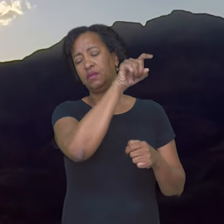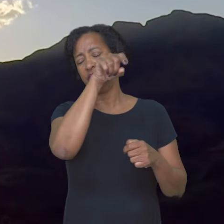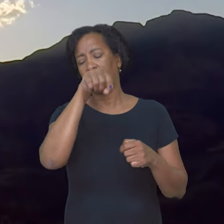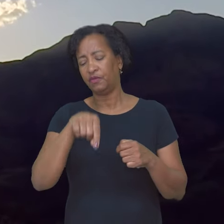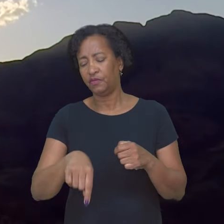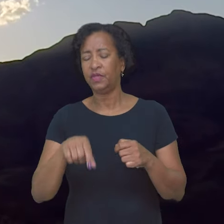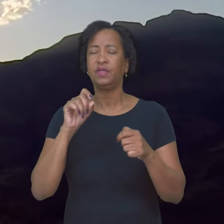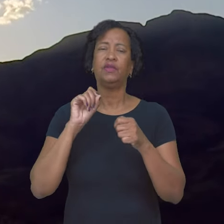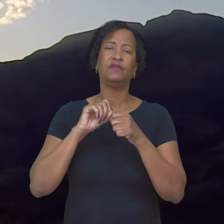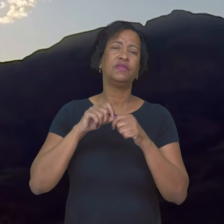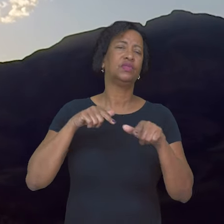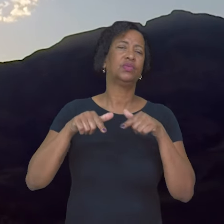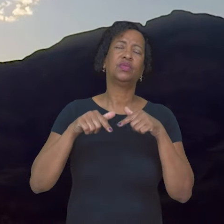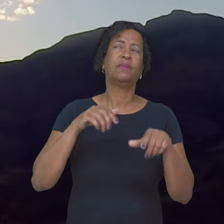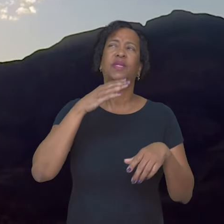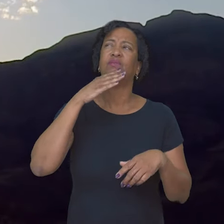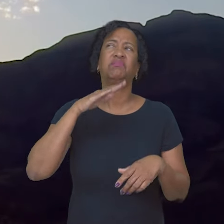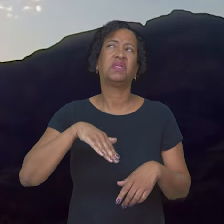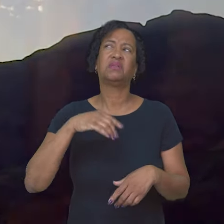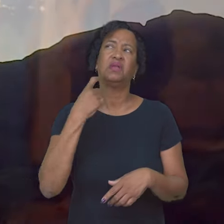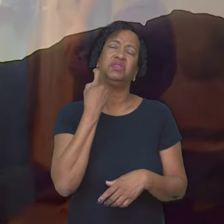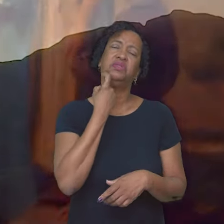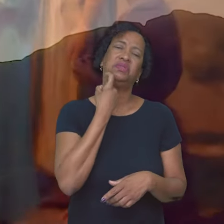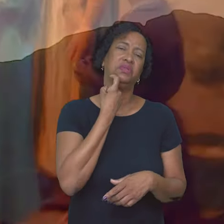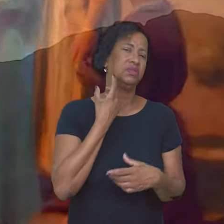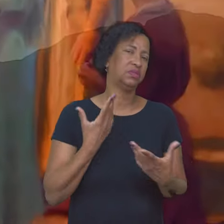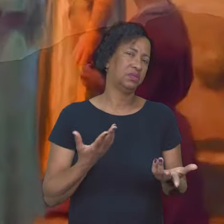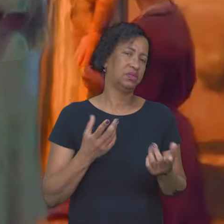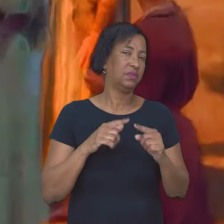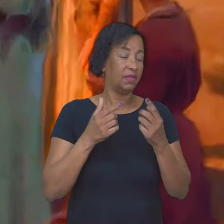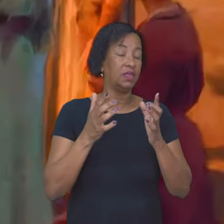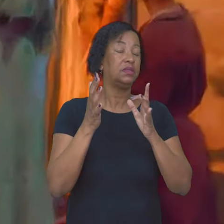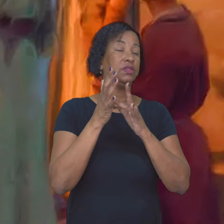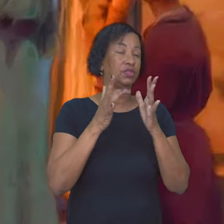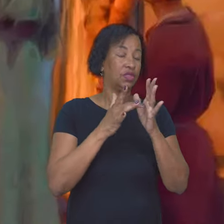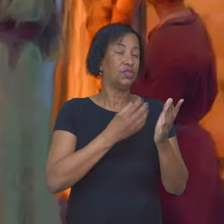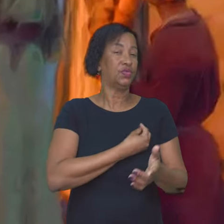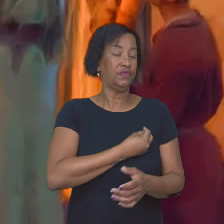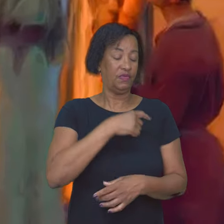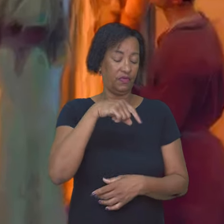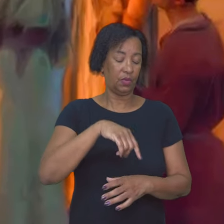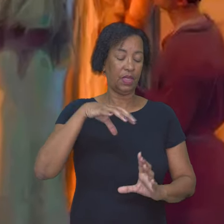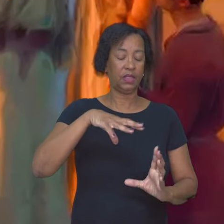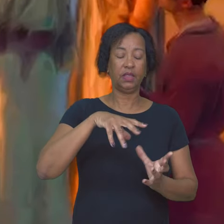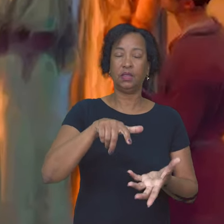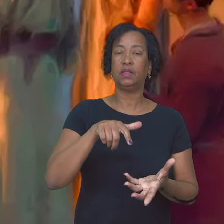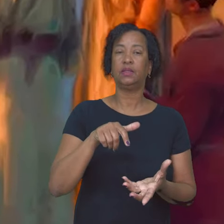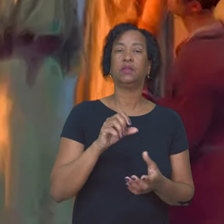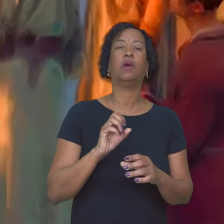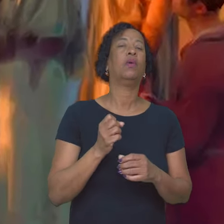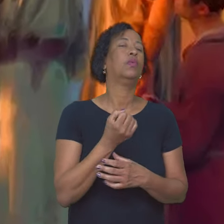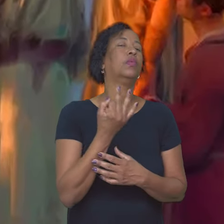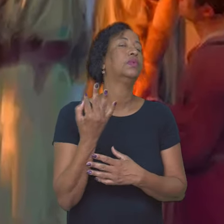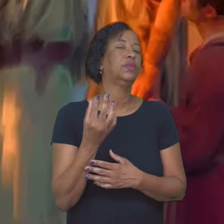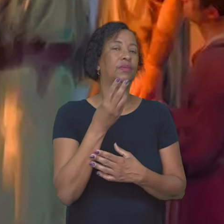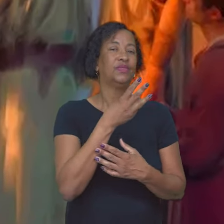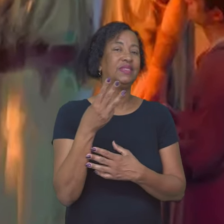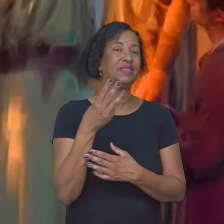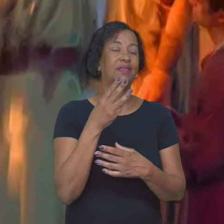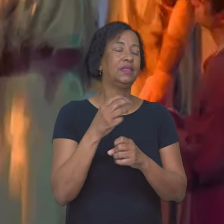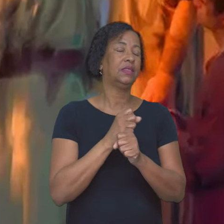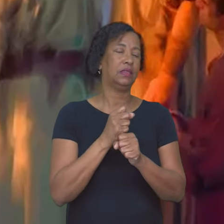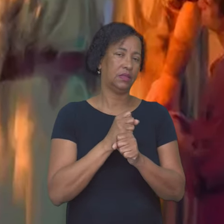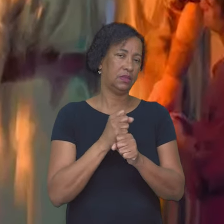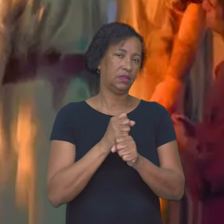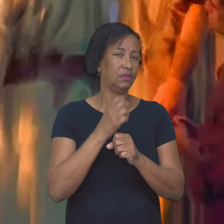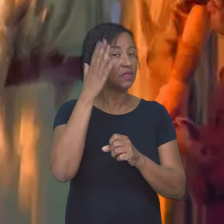obra de Redenção numa tarde de sexta-feira no entanto Jesus viveu aqui na terra durante 33 anos você